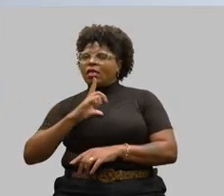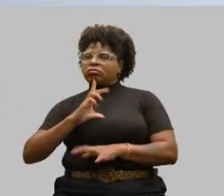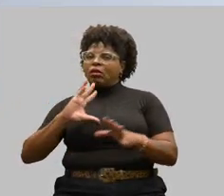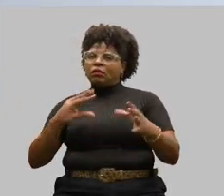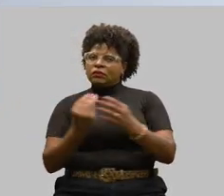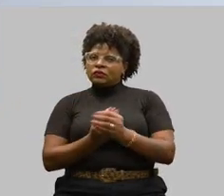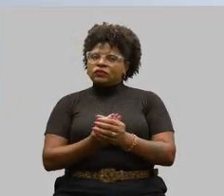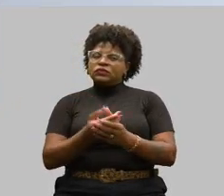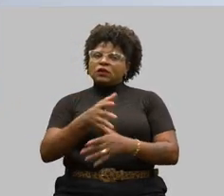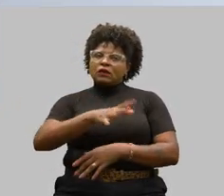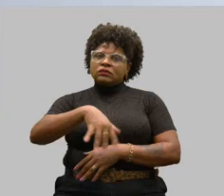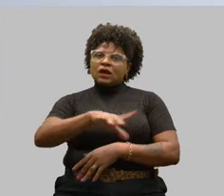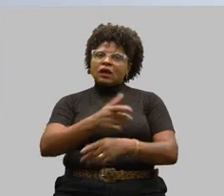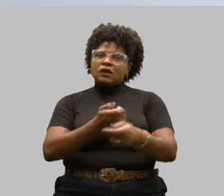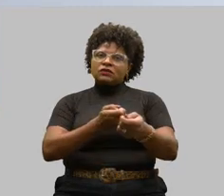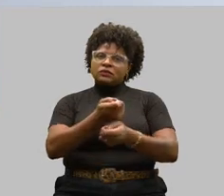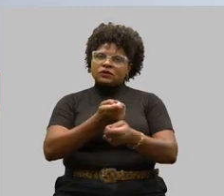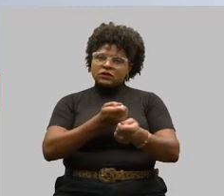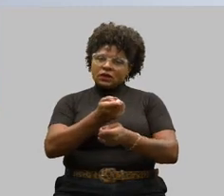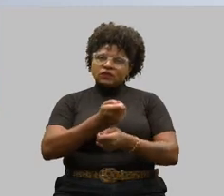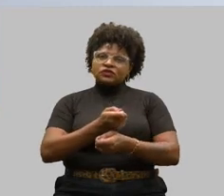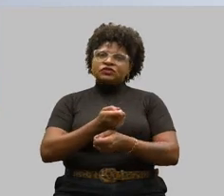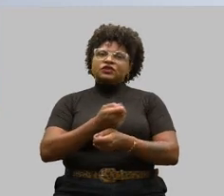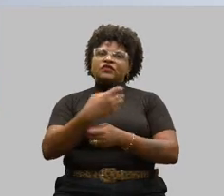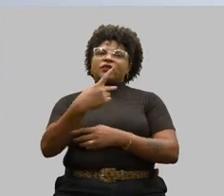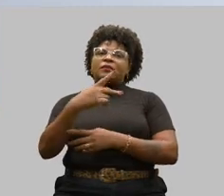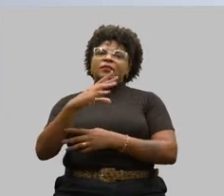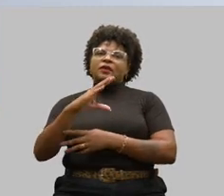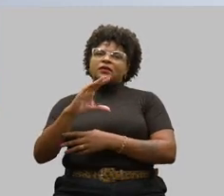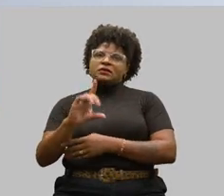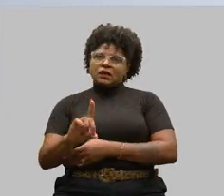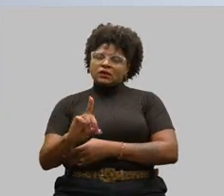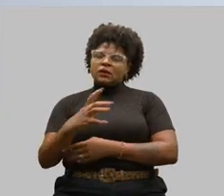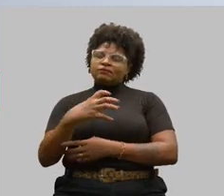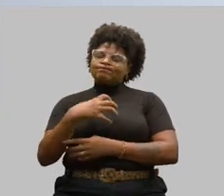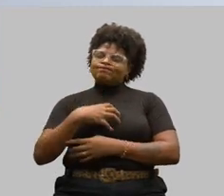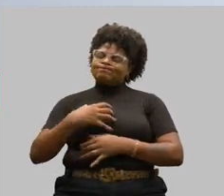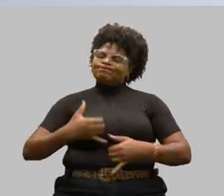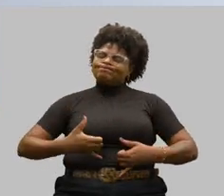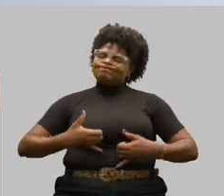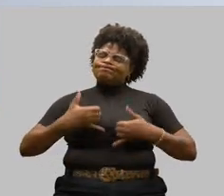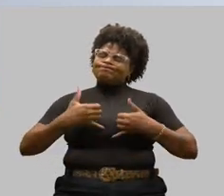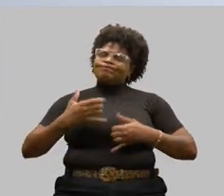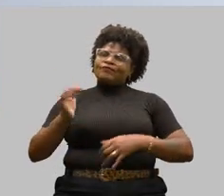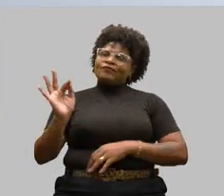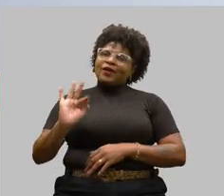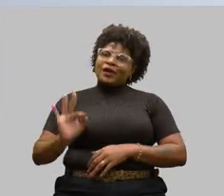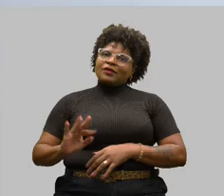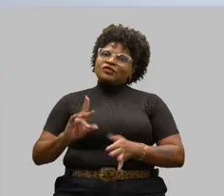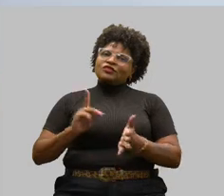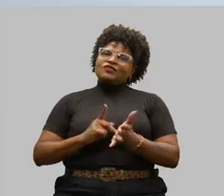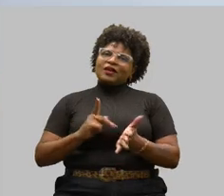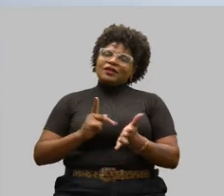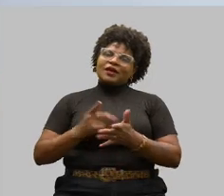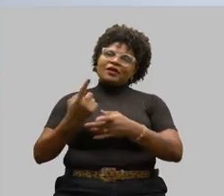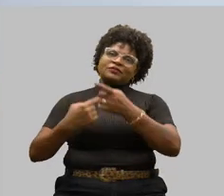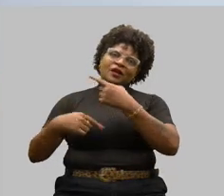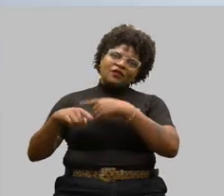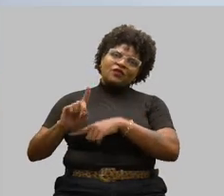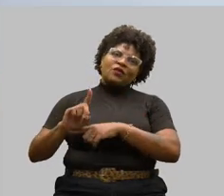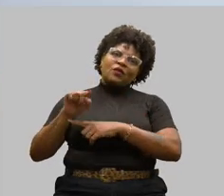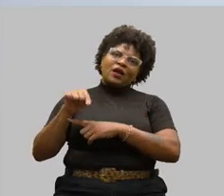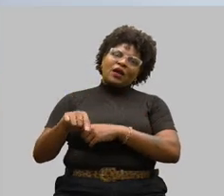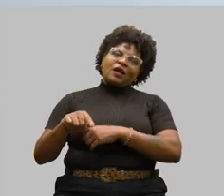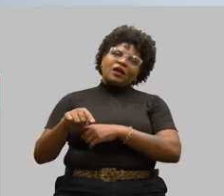de pessoas com deficiência então nós estamos muito felizes com a com a evolução né do processo